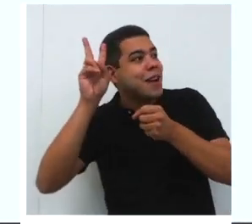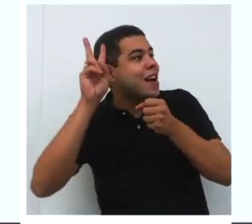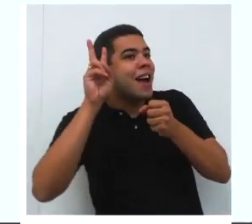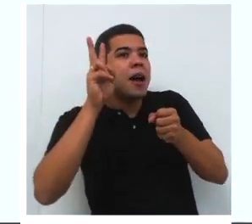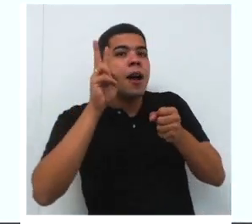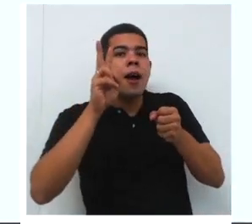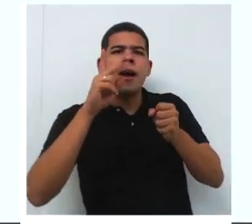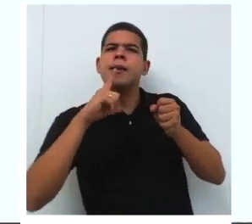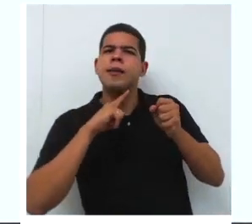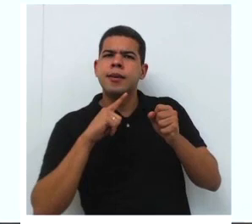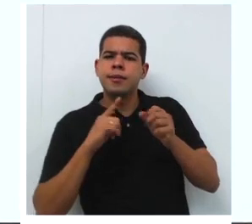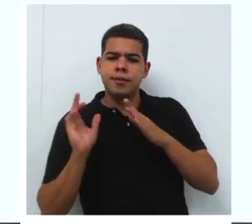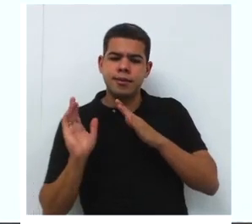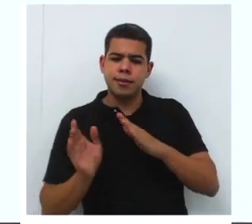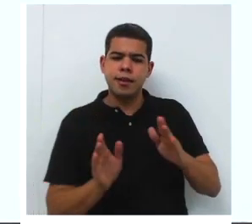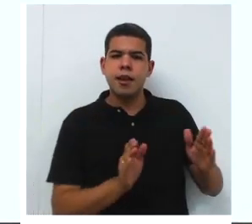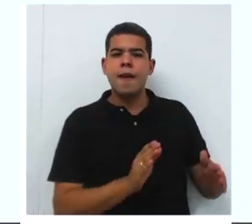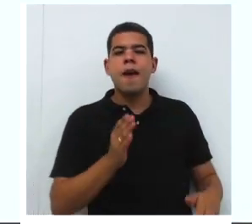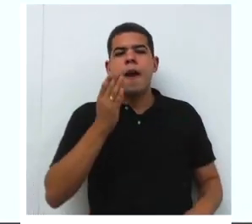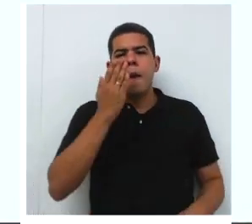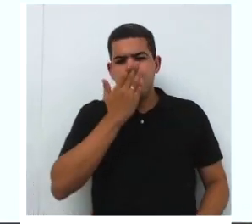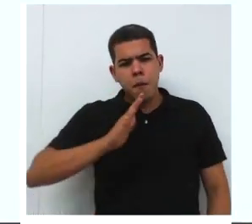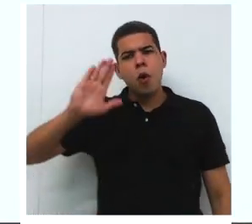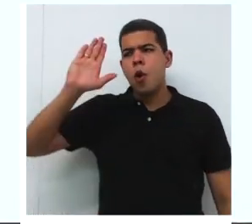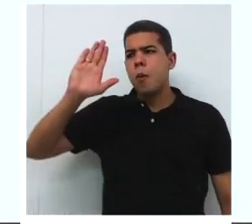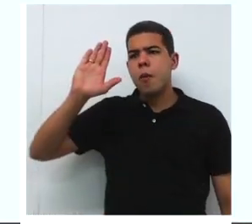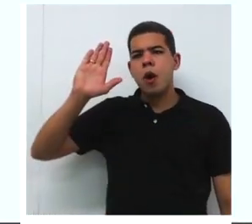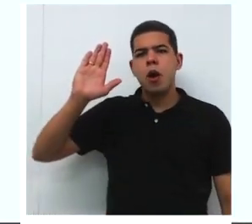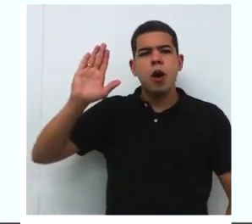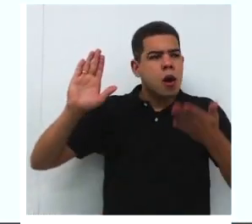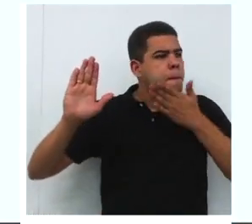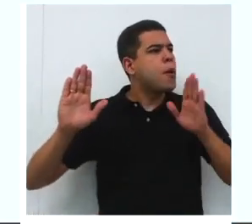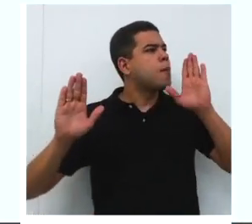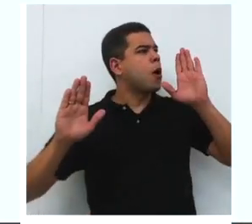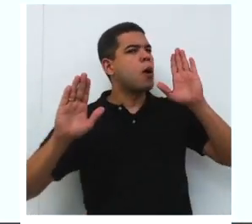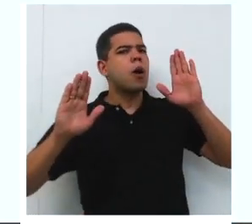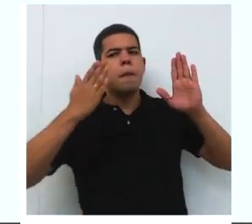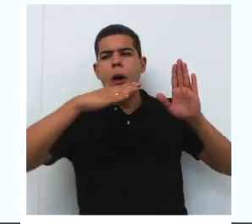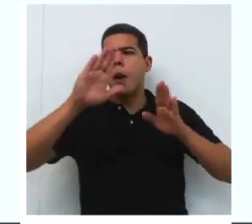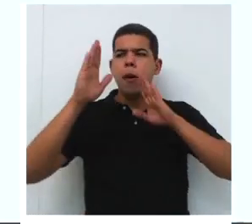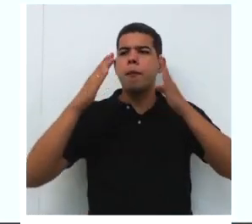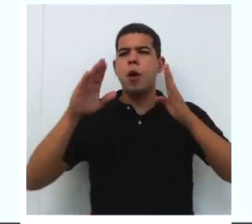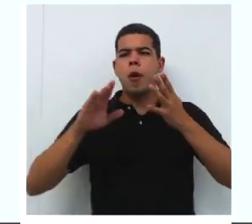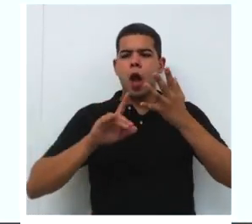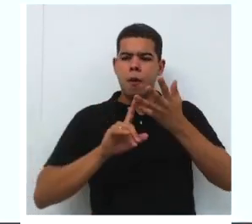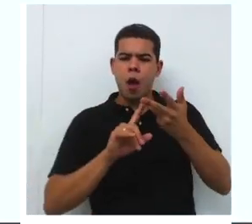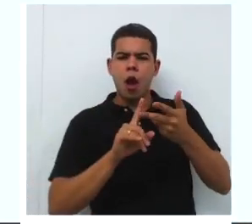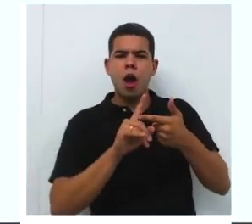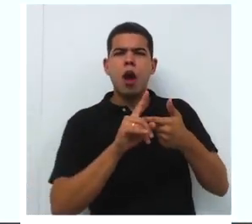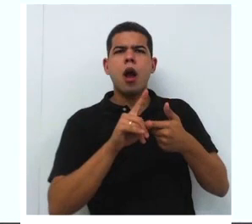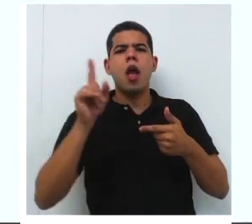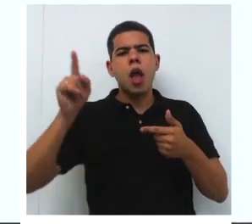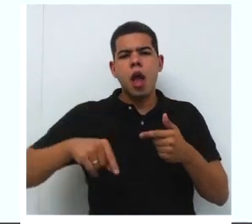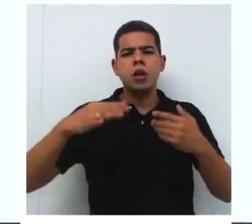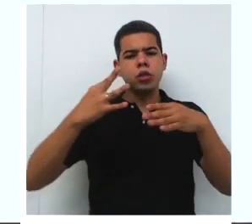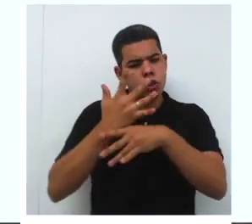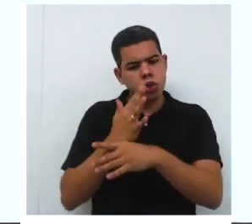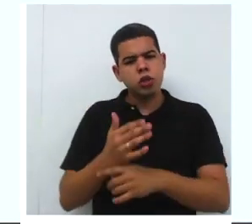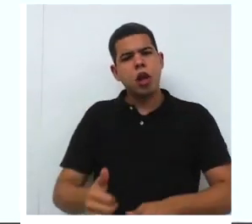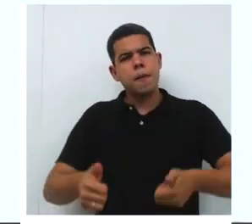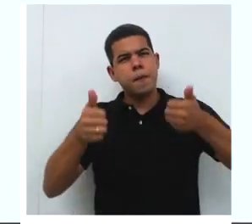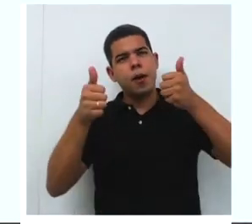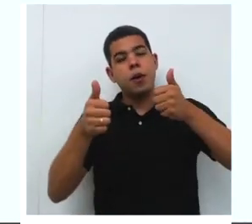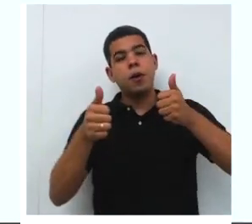uma série de propostas, o que eles pretendem fazer, para o quê? Para o benefício da nossa